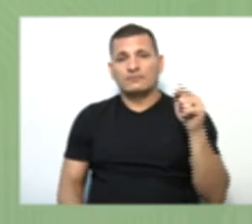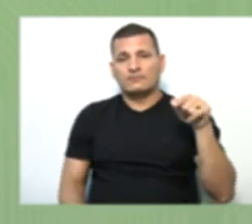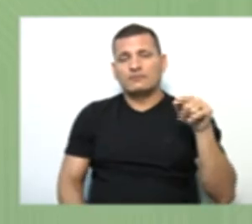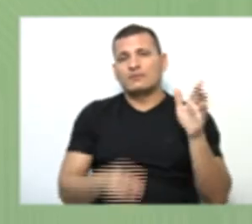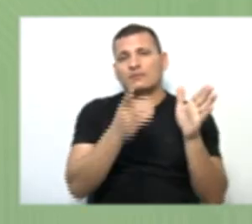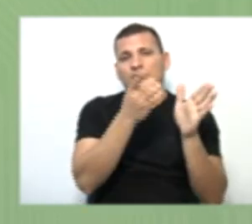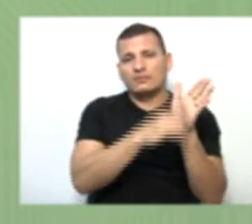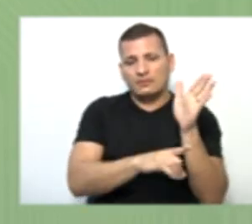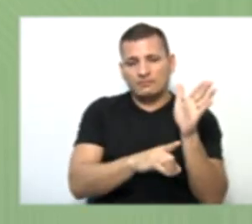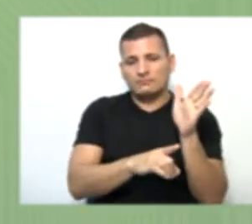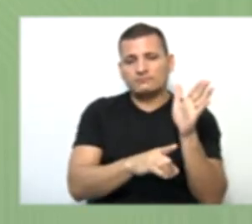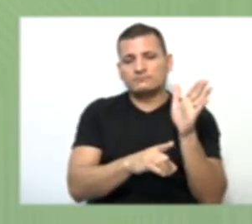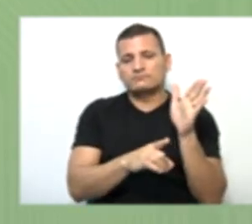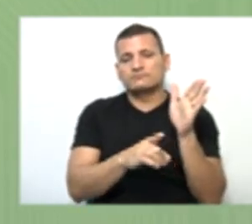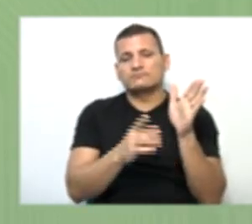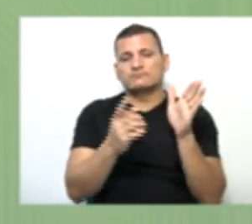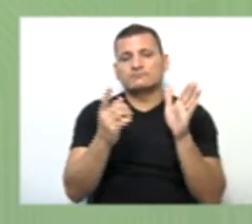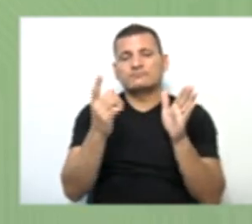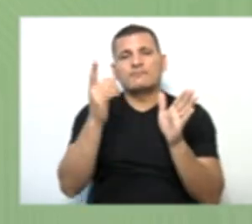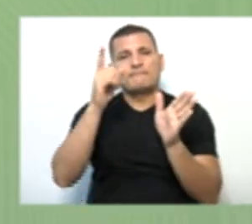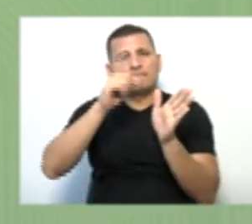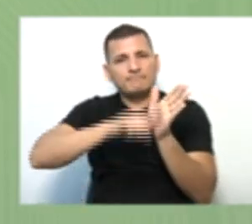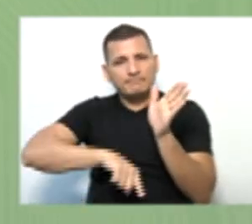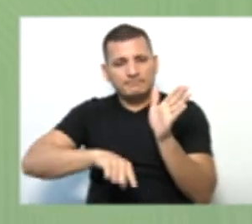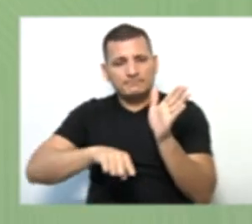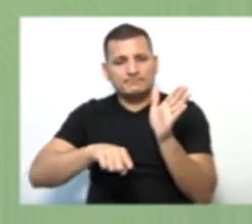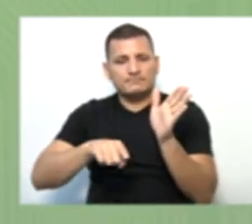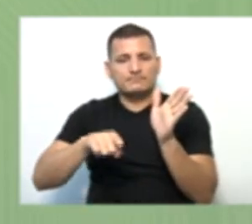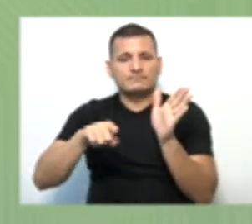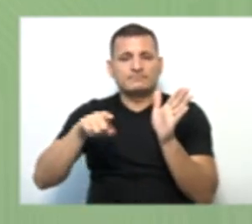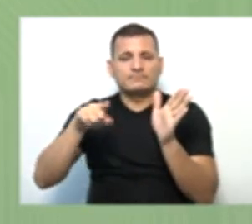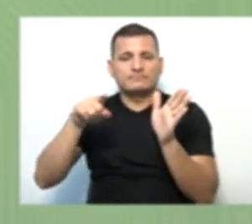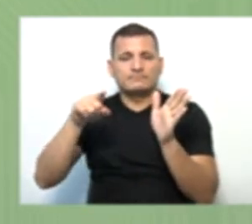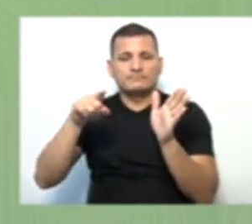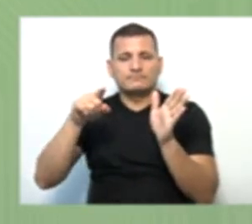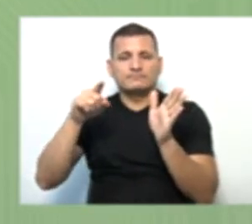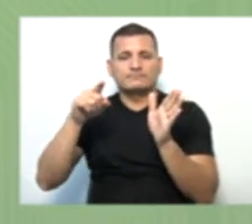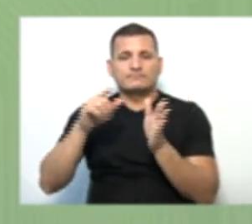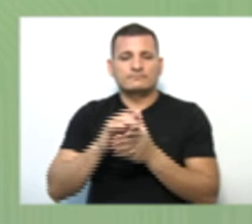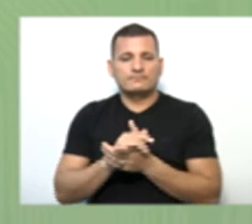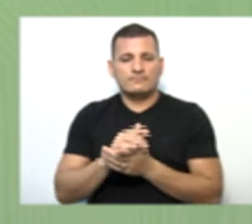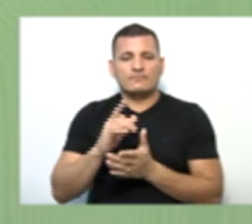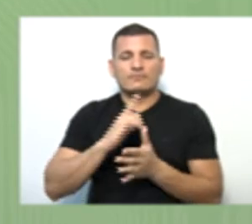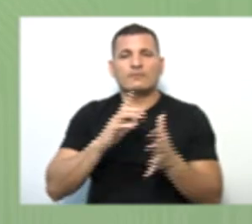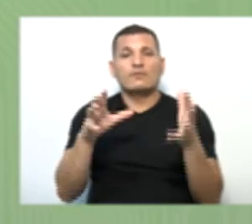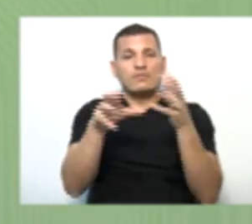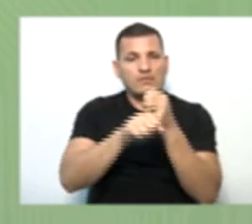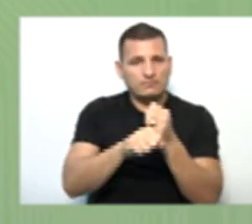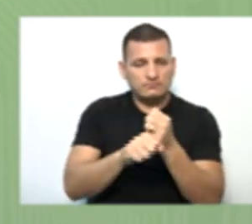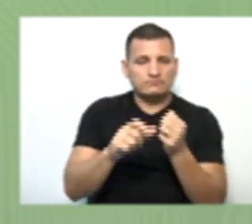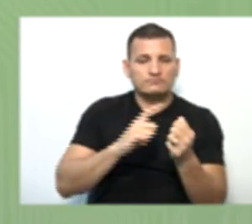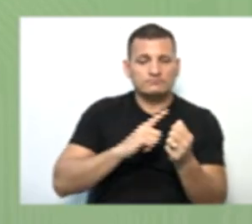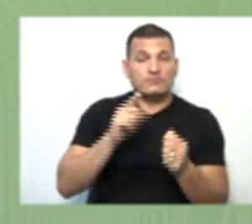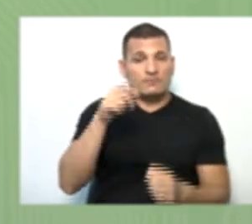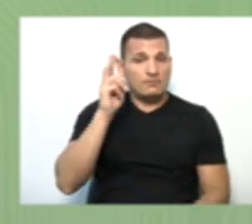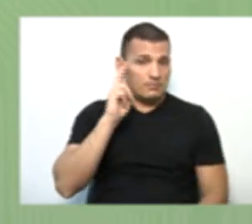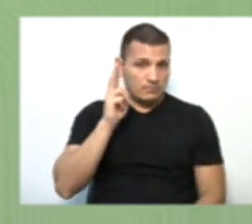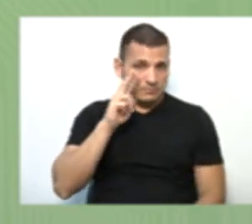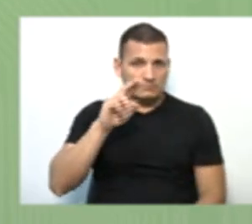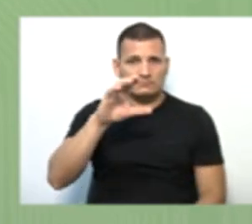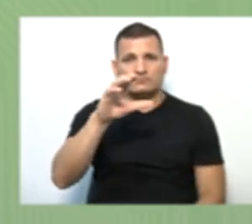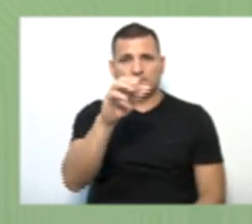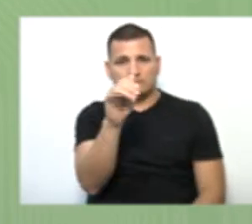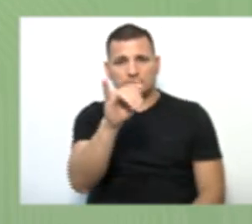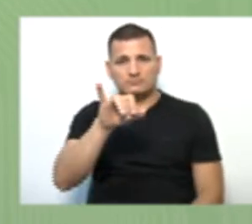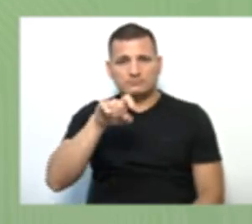menos crédito, nós vamos ter o saldo dessa conta. Lembrando que caixa, né, é uma conta,